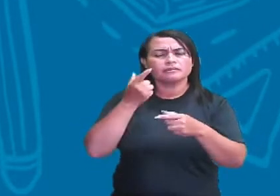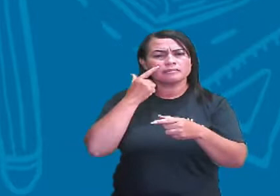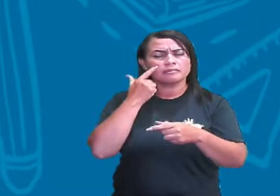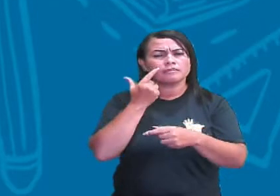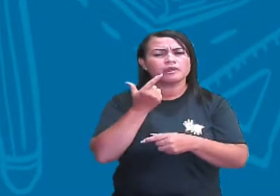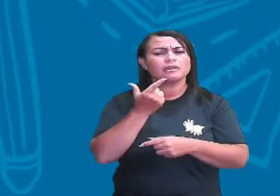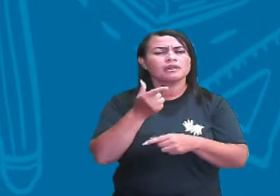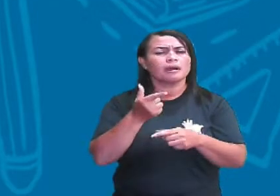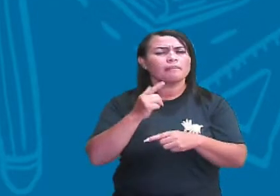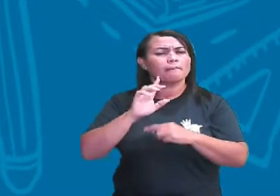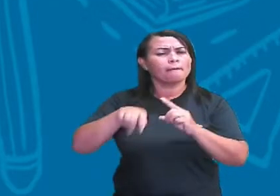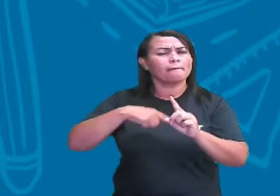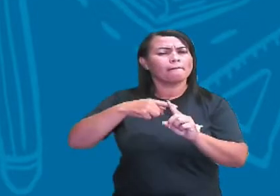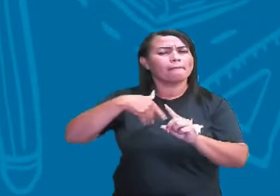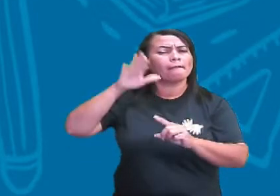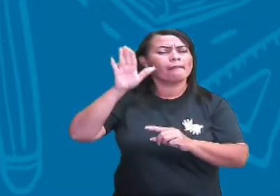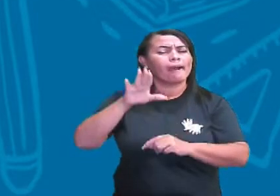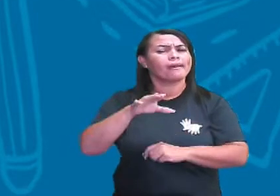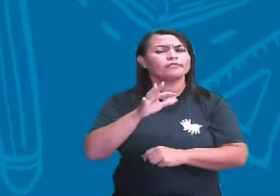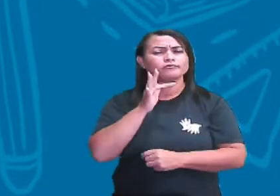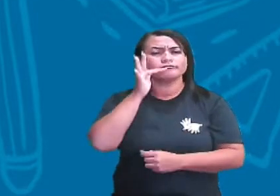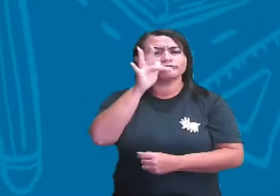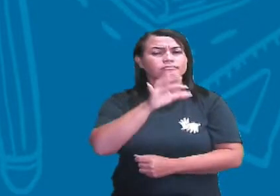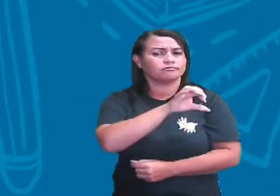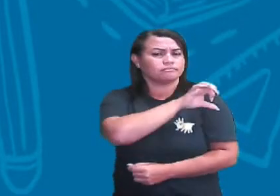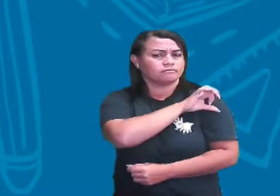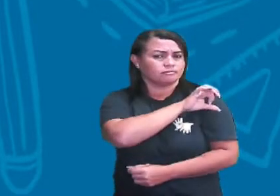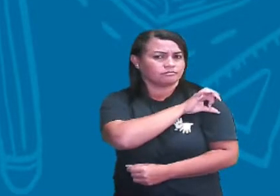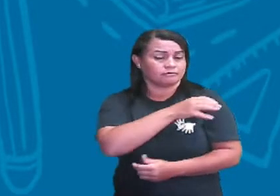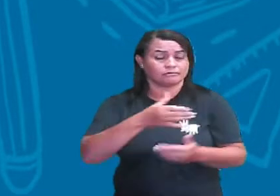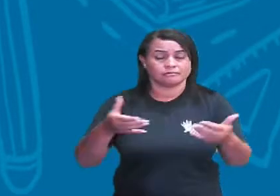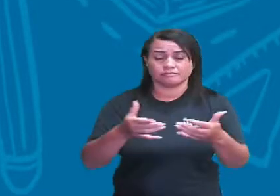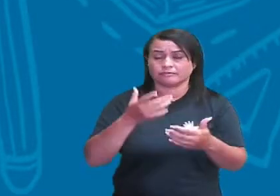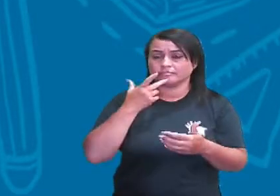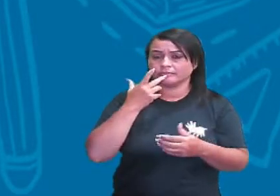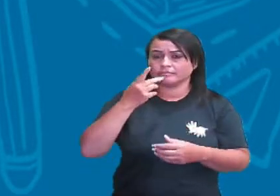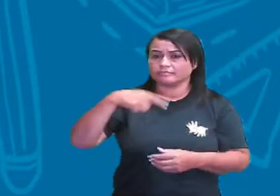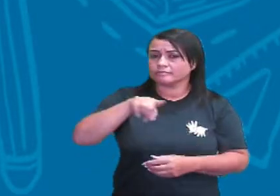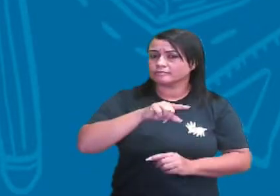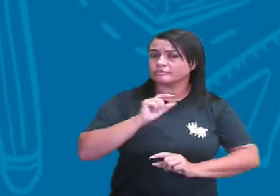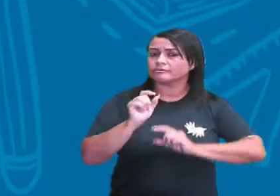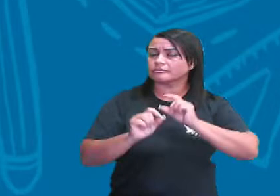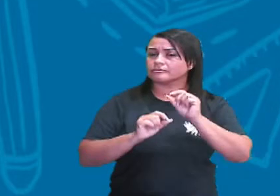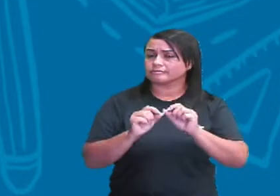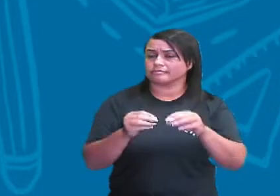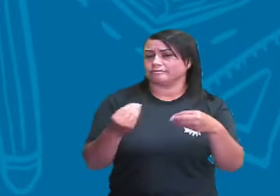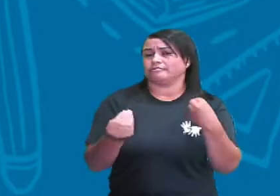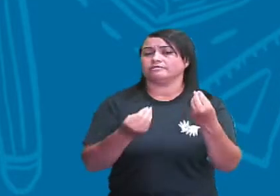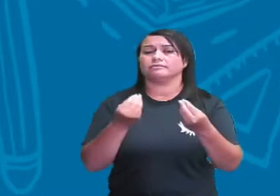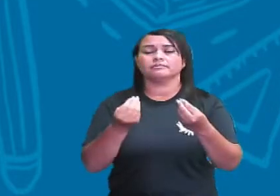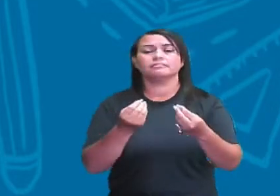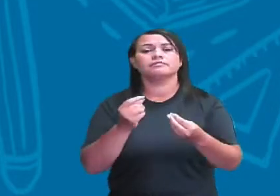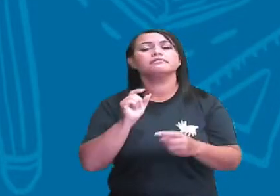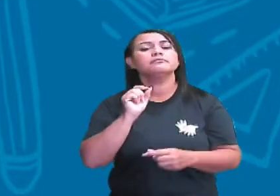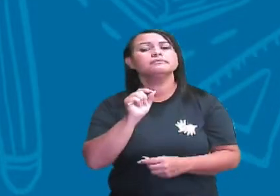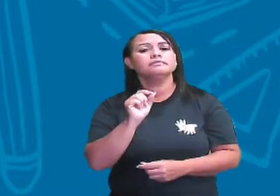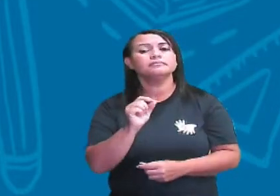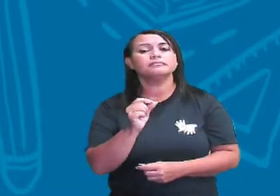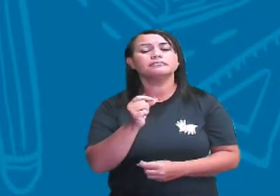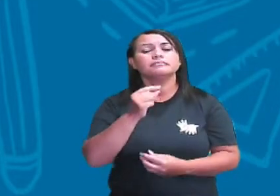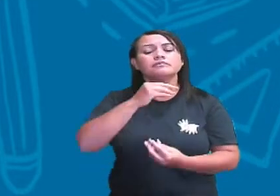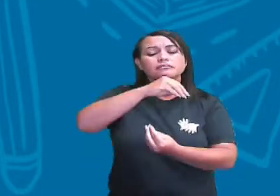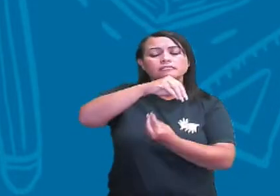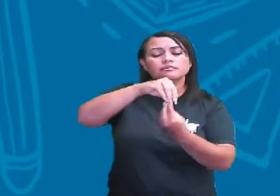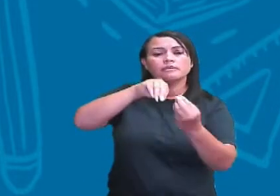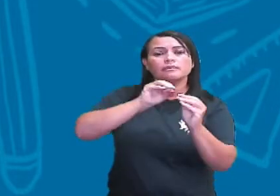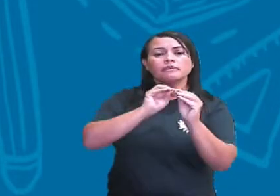no nono ano. Mas o que eu quero falar para vocês agora é que, afinal de contas, o que é uma